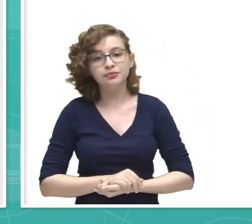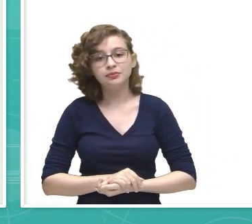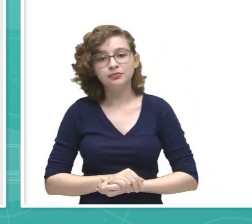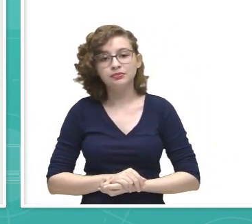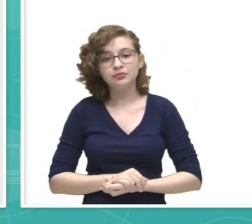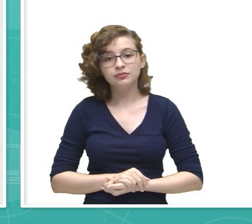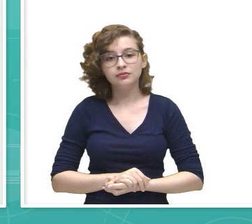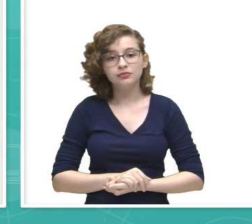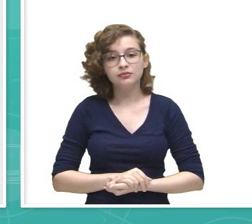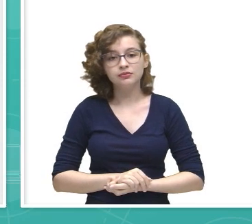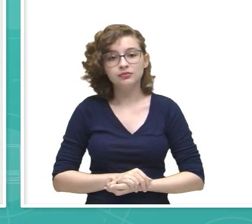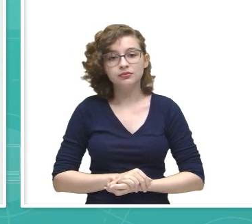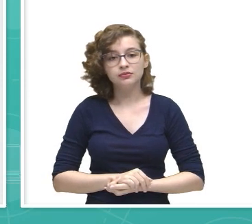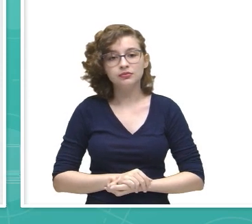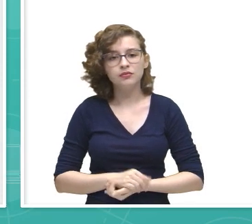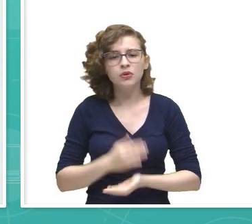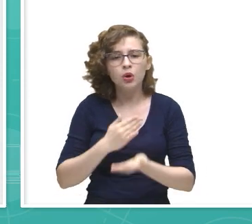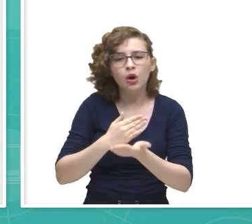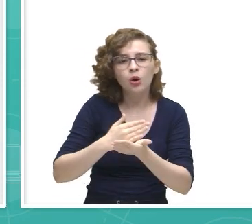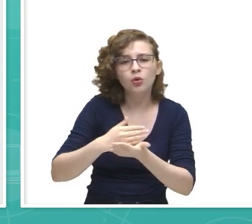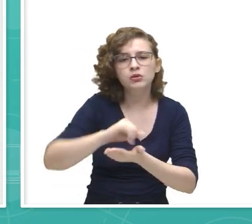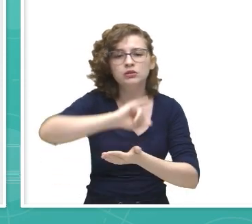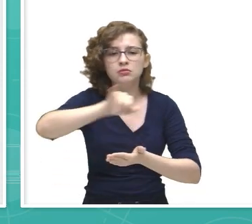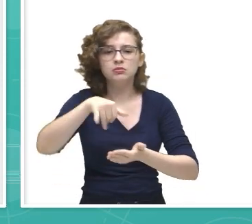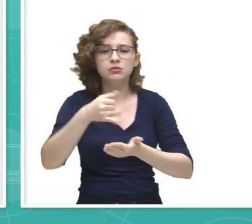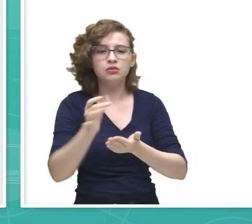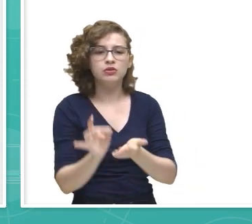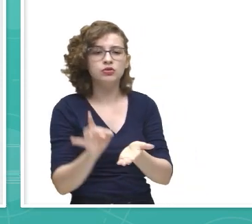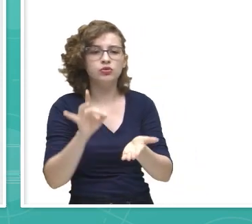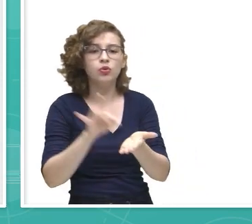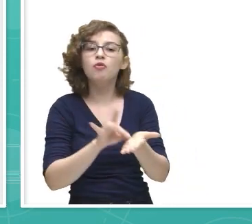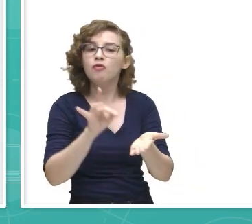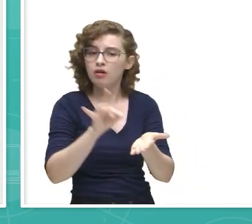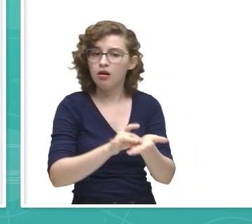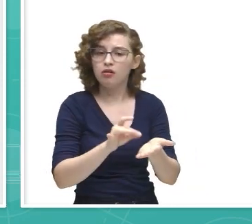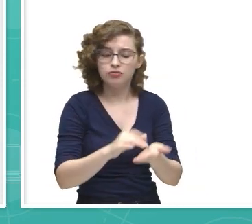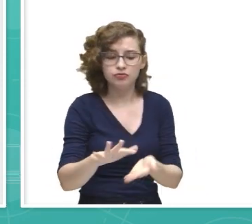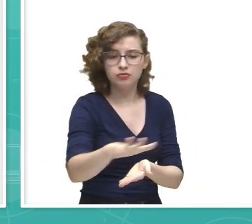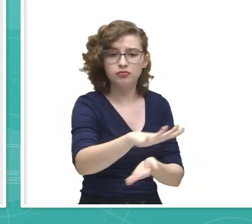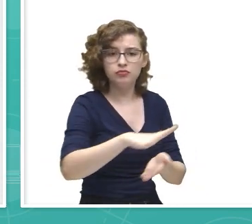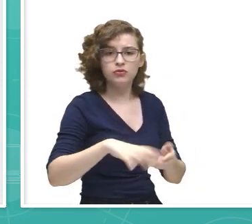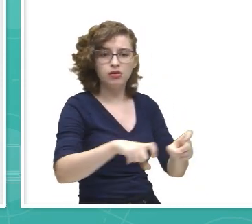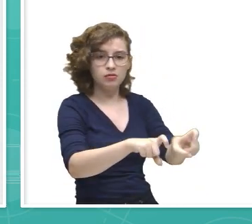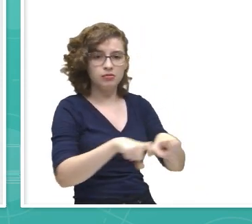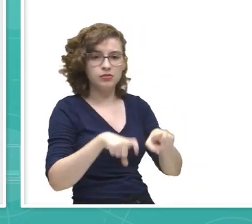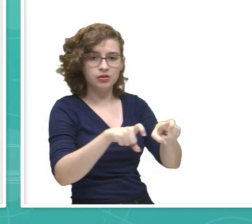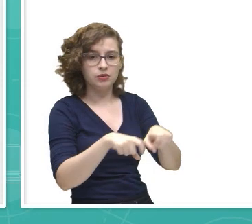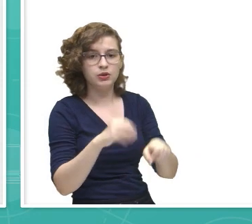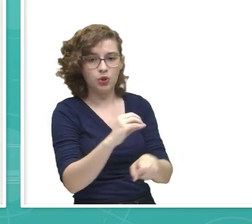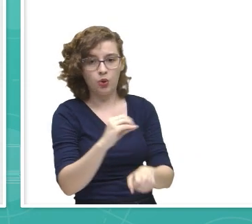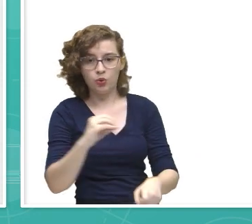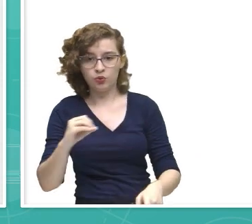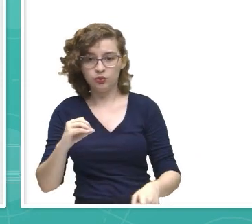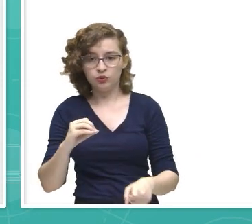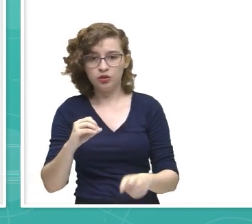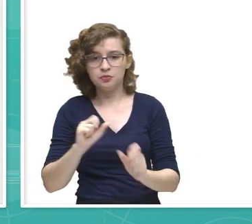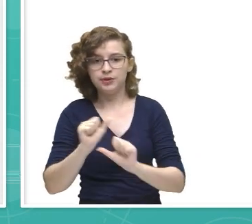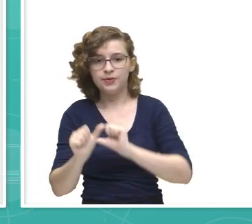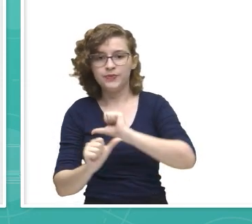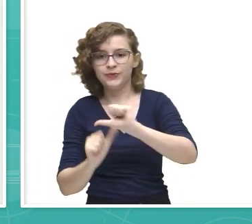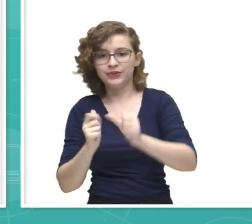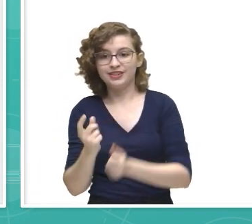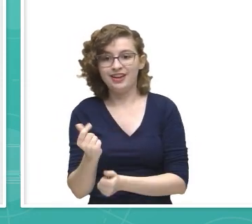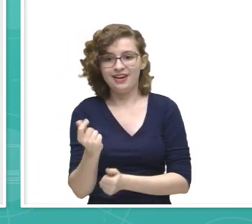C, iniciaram o aproveitamento verdadeiro das terras agrícolas do Oeste, mudando a situação econômica da